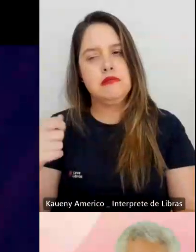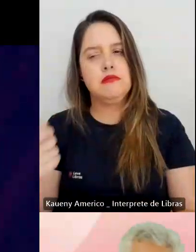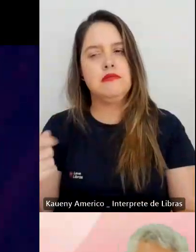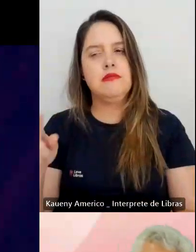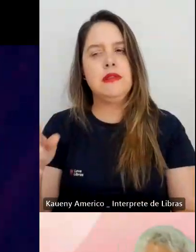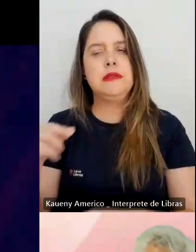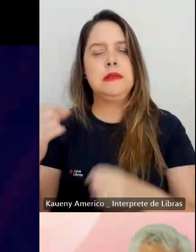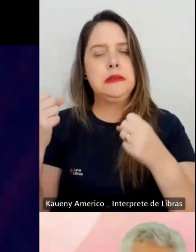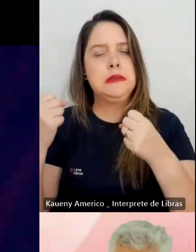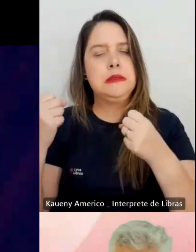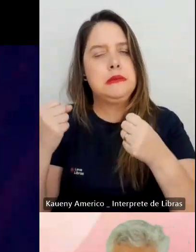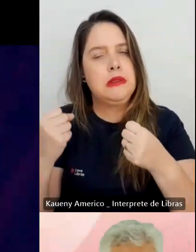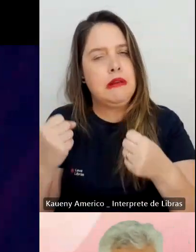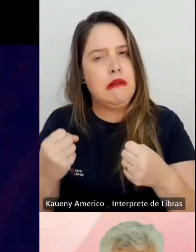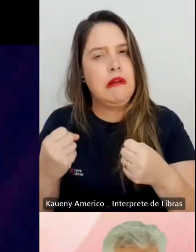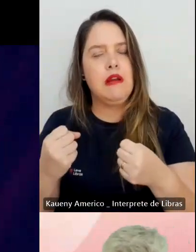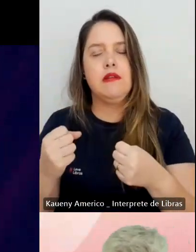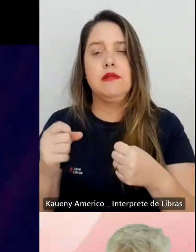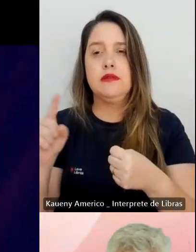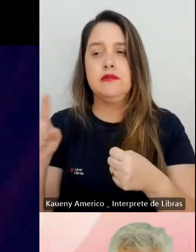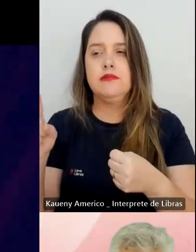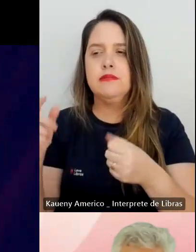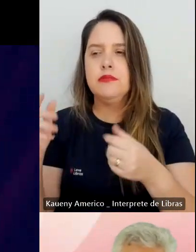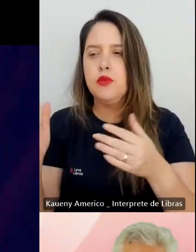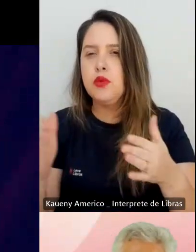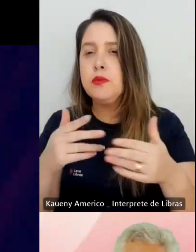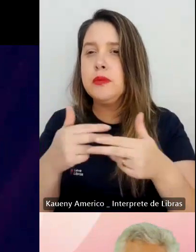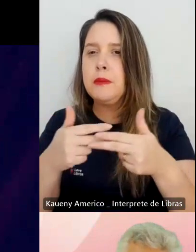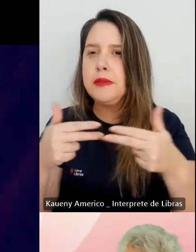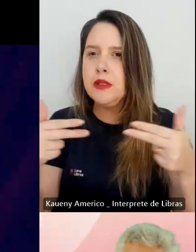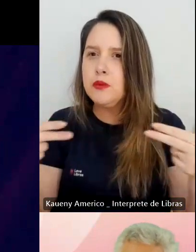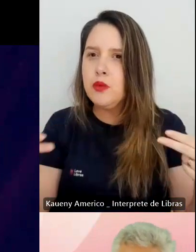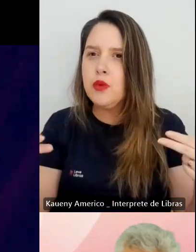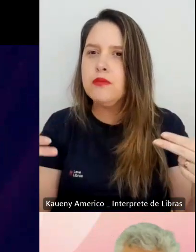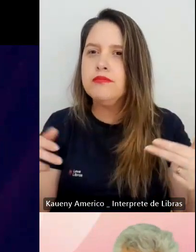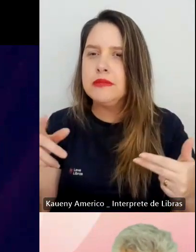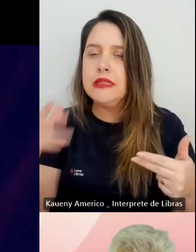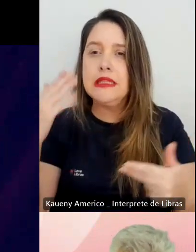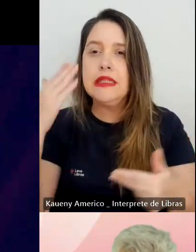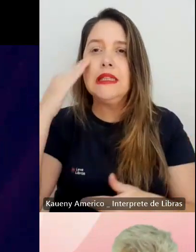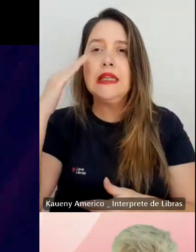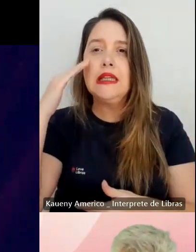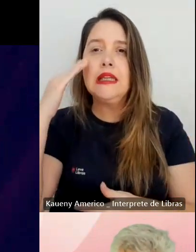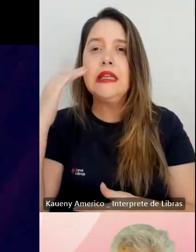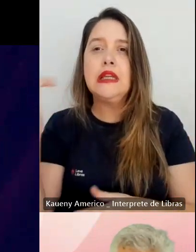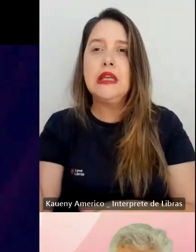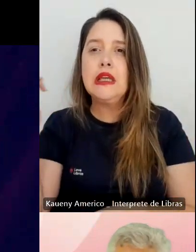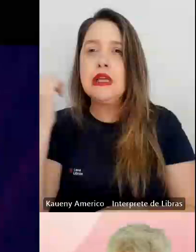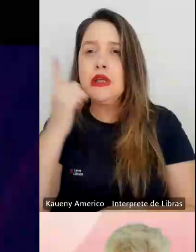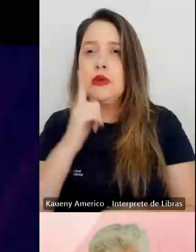sobrecarregada, que você está passando por alguma coisa que entendendo você vai conseguir se livrar disso.